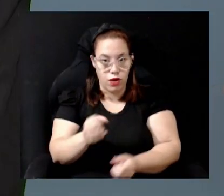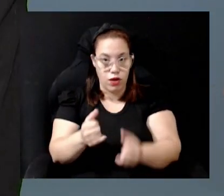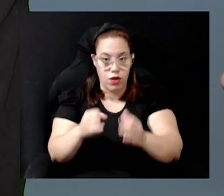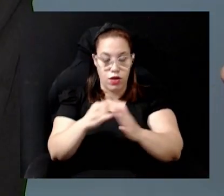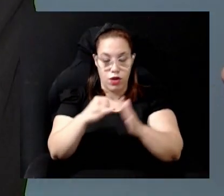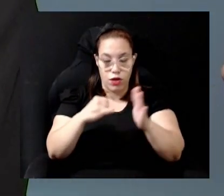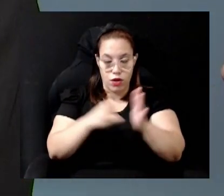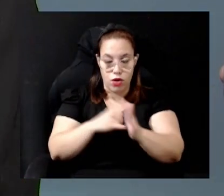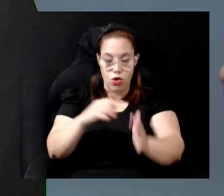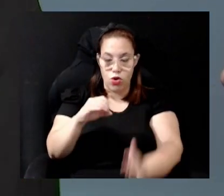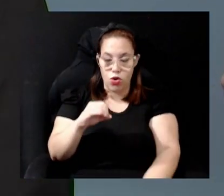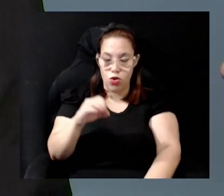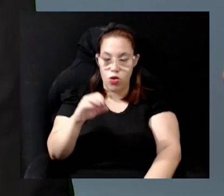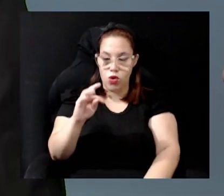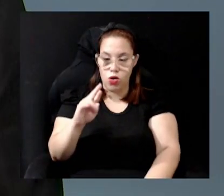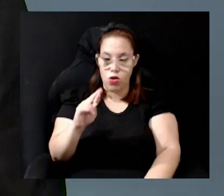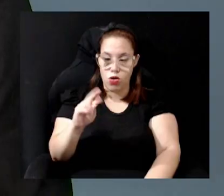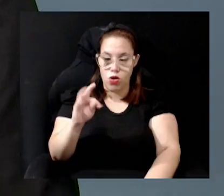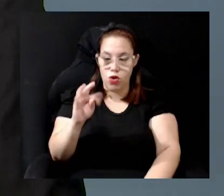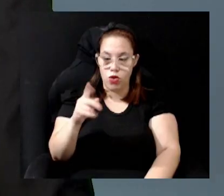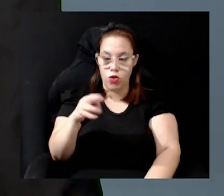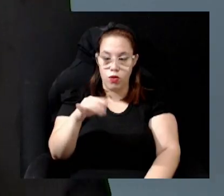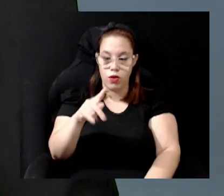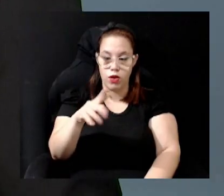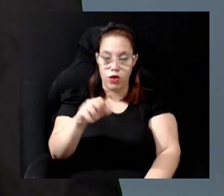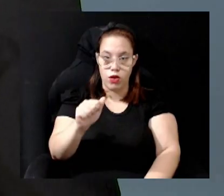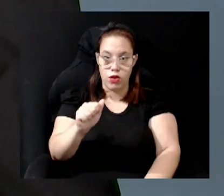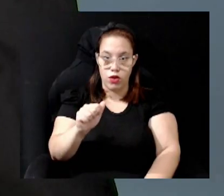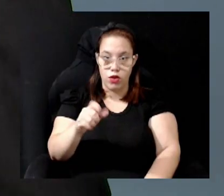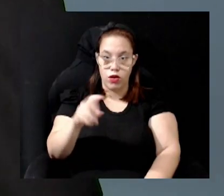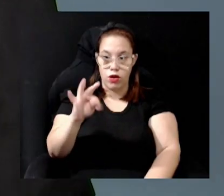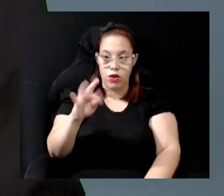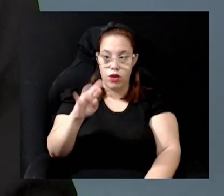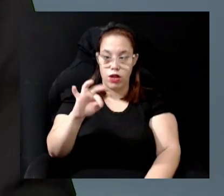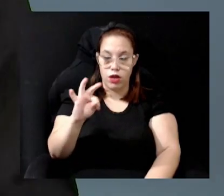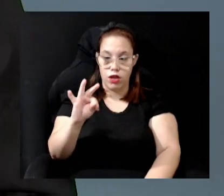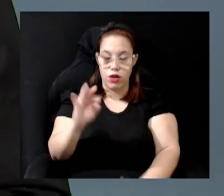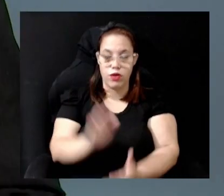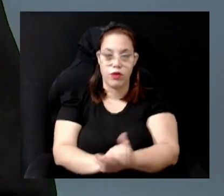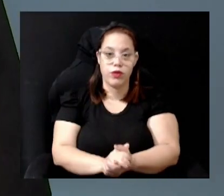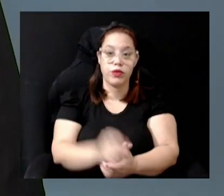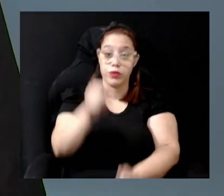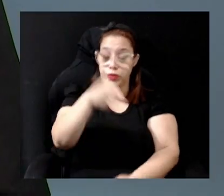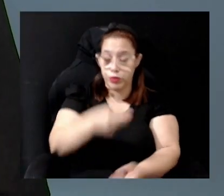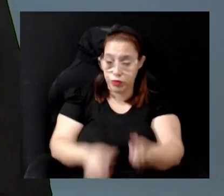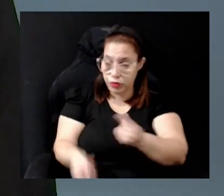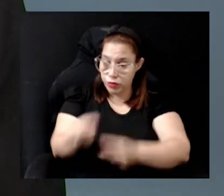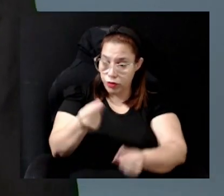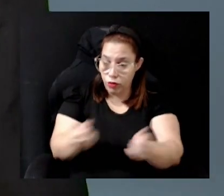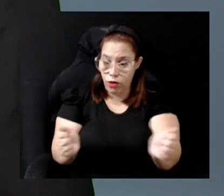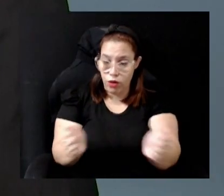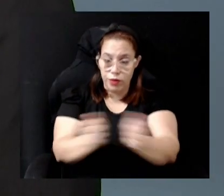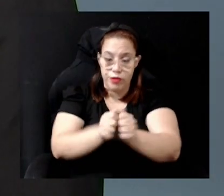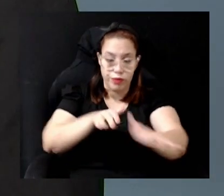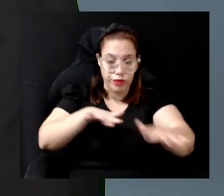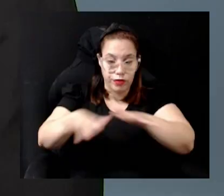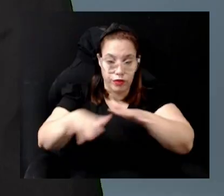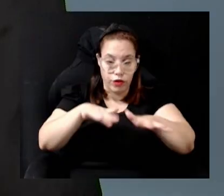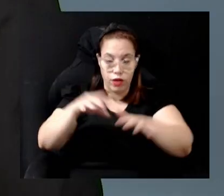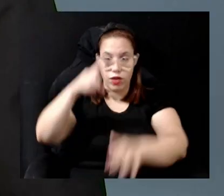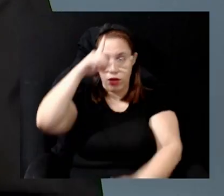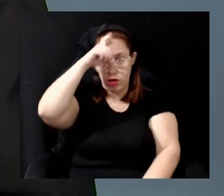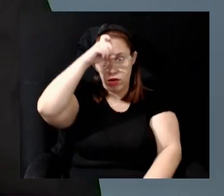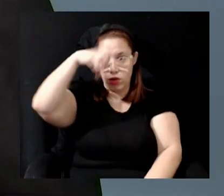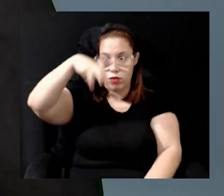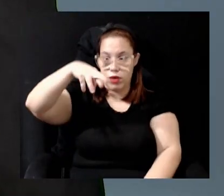que foi a destinação oficial do Tribunal Regional do Trabalho. Esses recursos, junto com as ações que o Mário Gatti, que a Rede Mário Gatti está